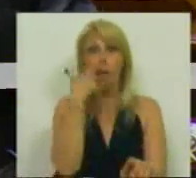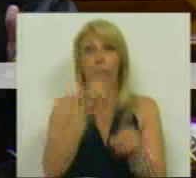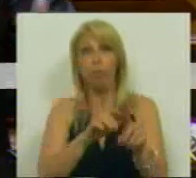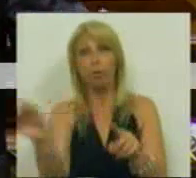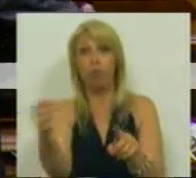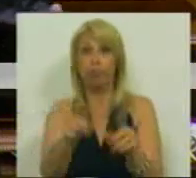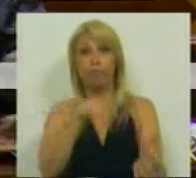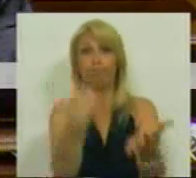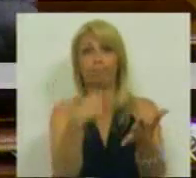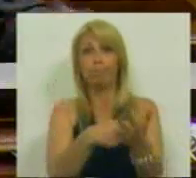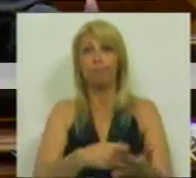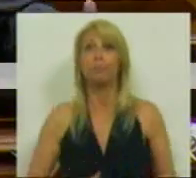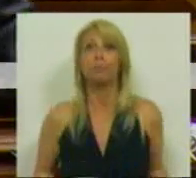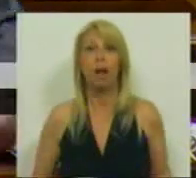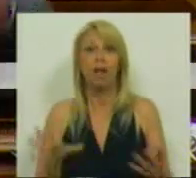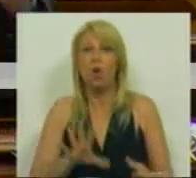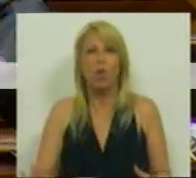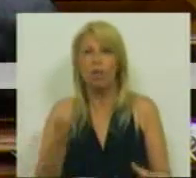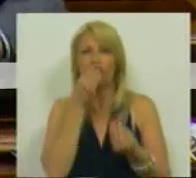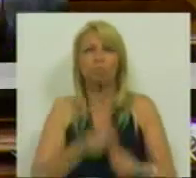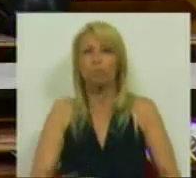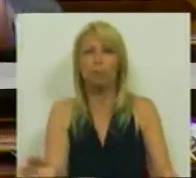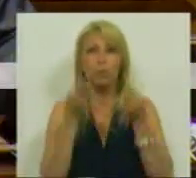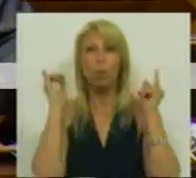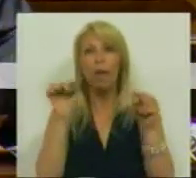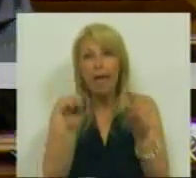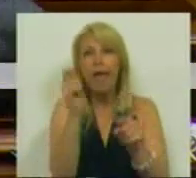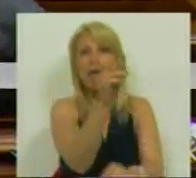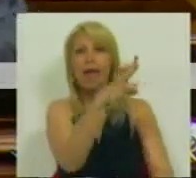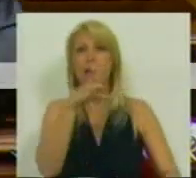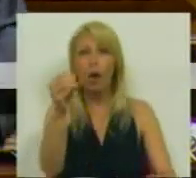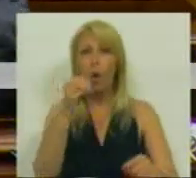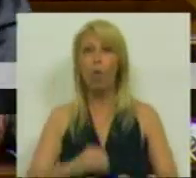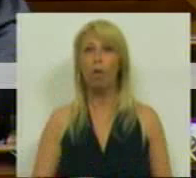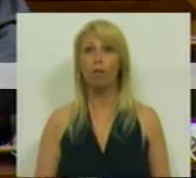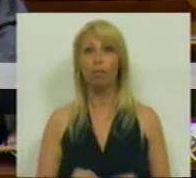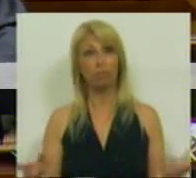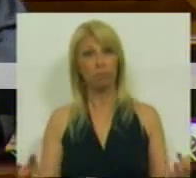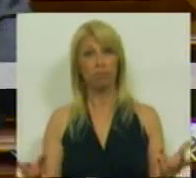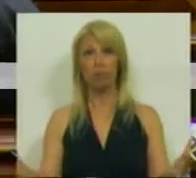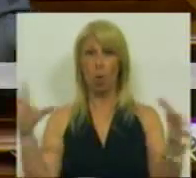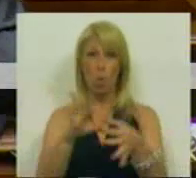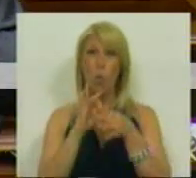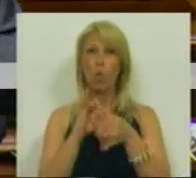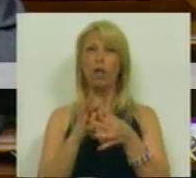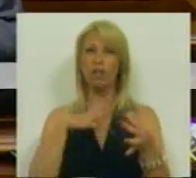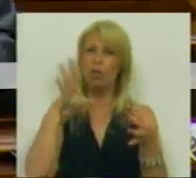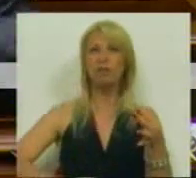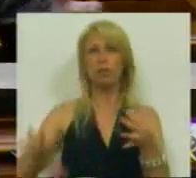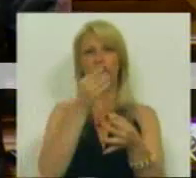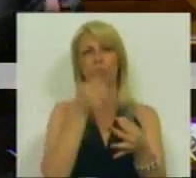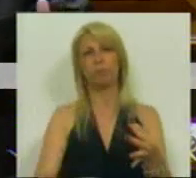de uma forma absolutamente draconiana. Isso é um erro do ponto de vista da coesão nacional, do